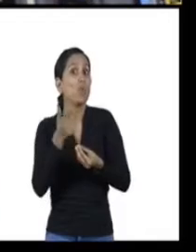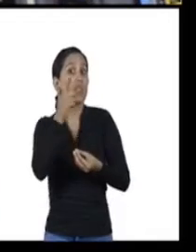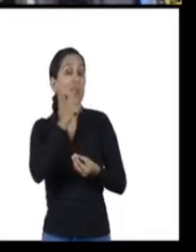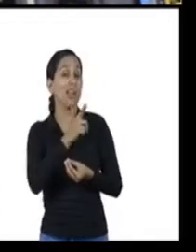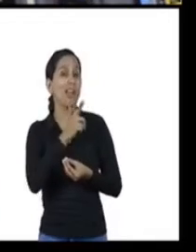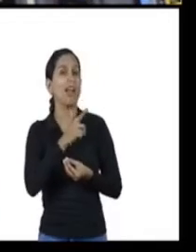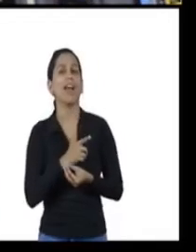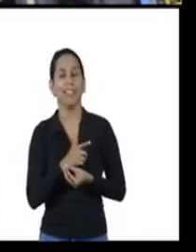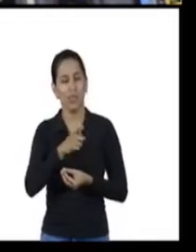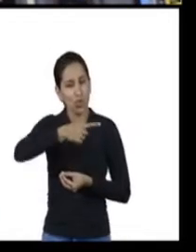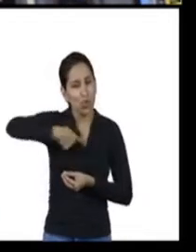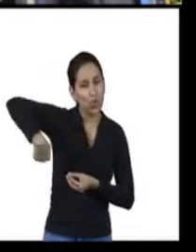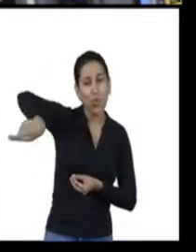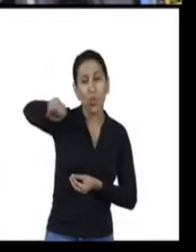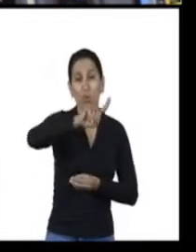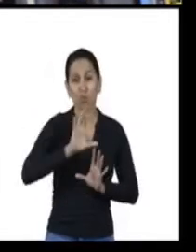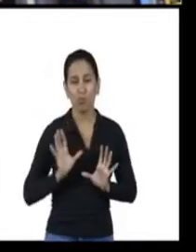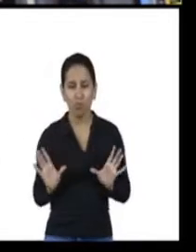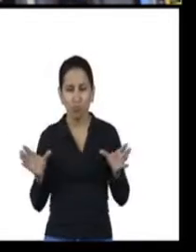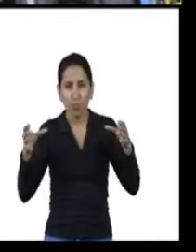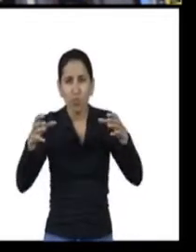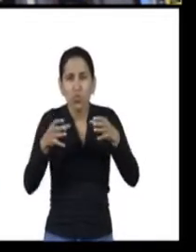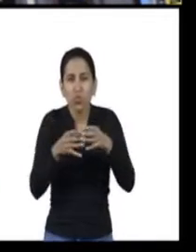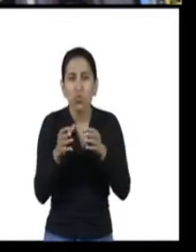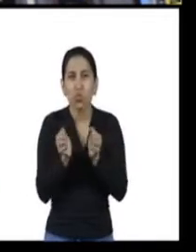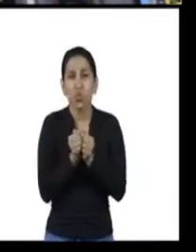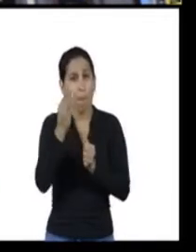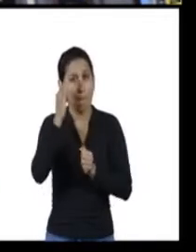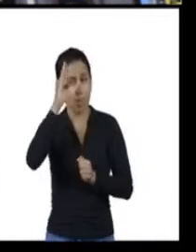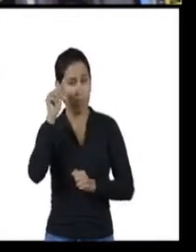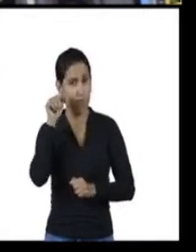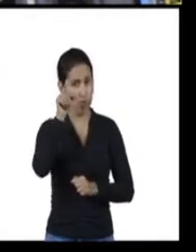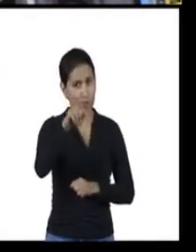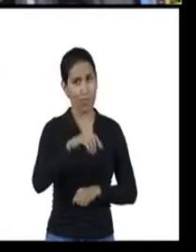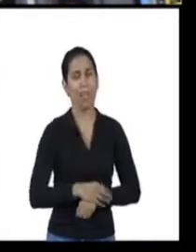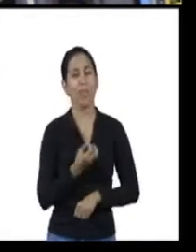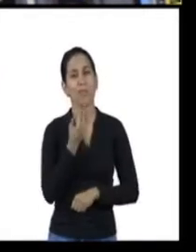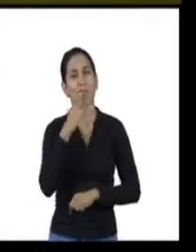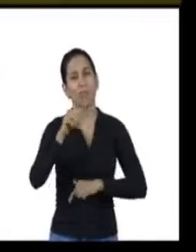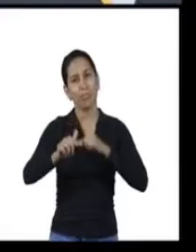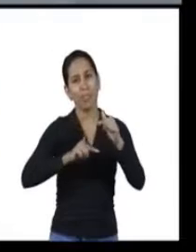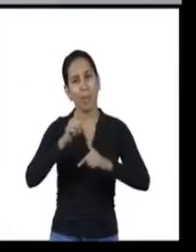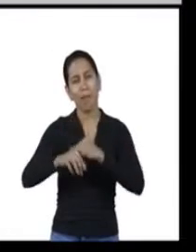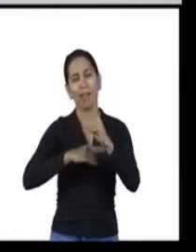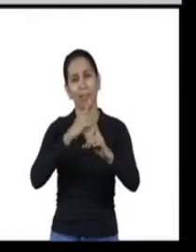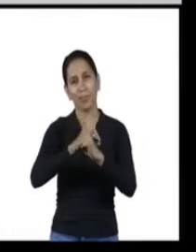todos, principalmente de você. Bom trabalho e até o próximo programa.